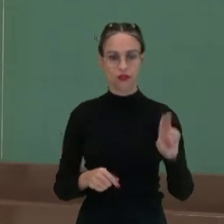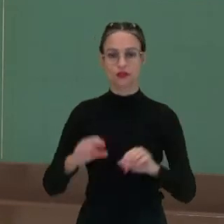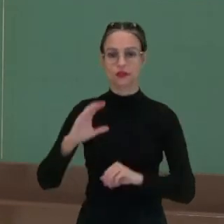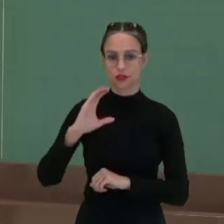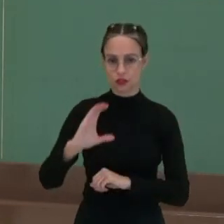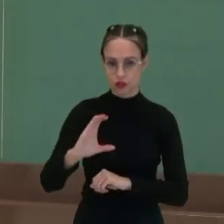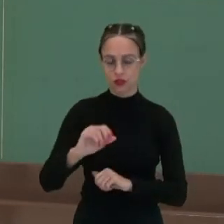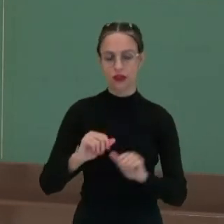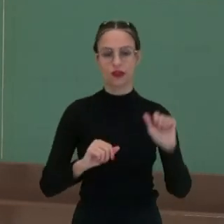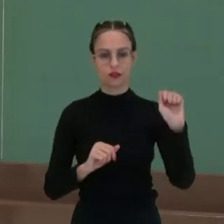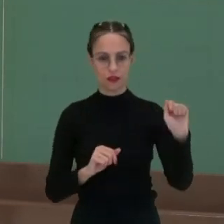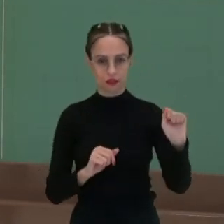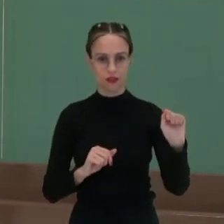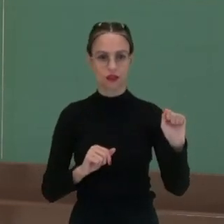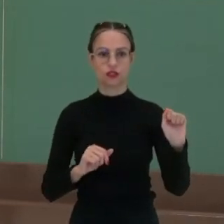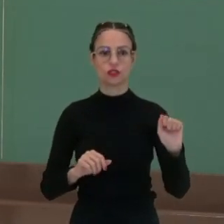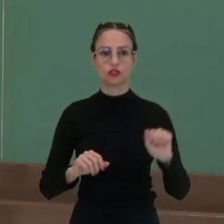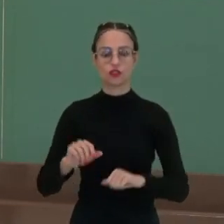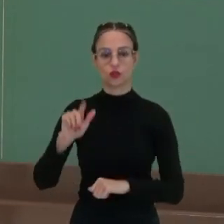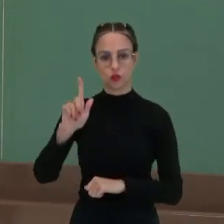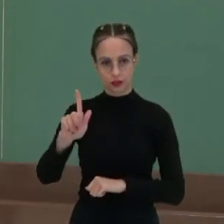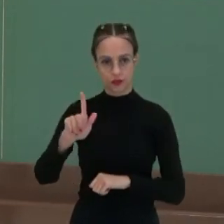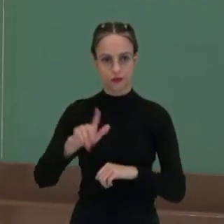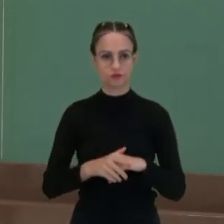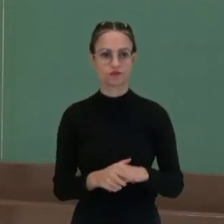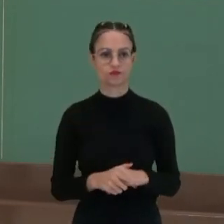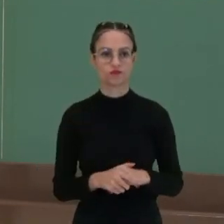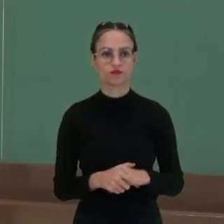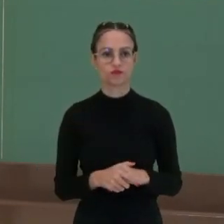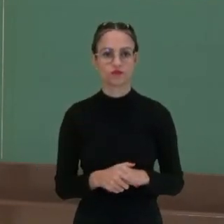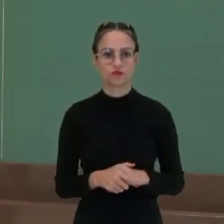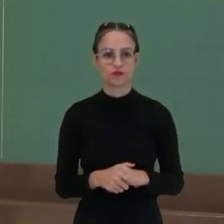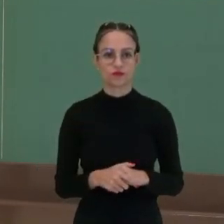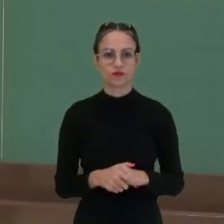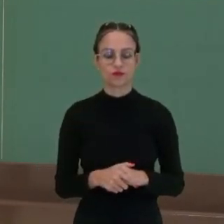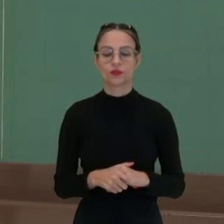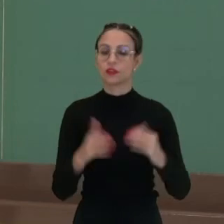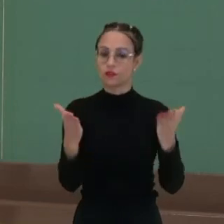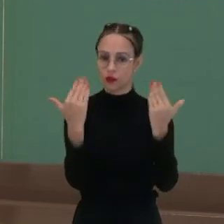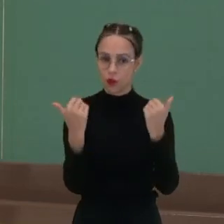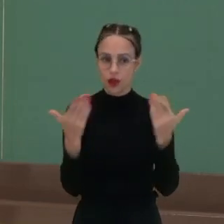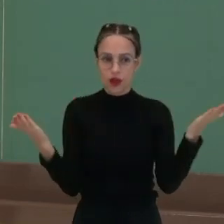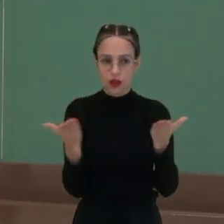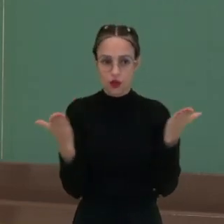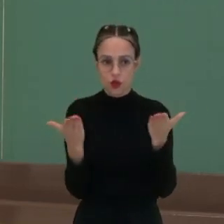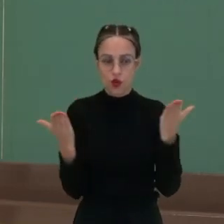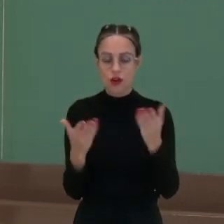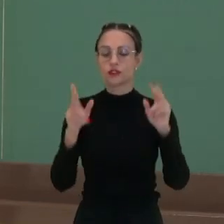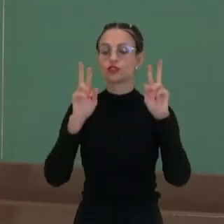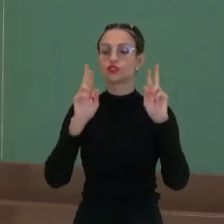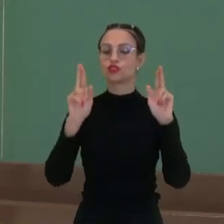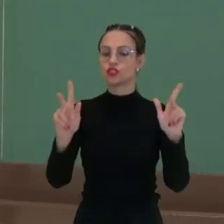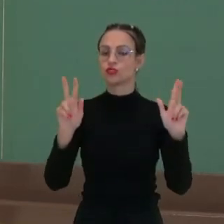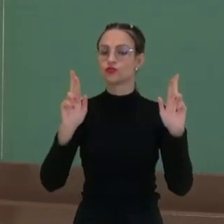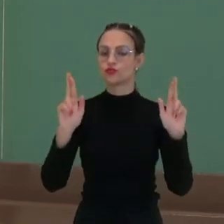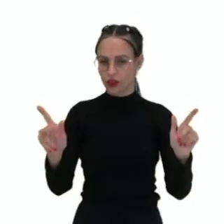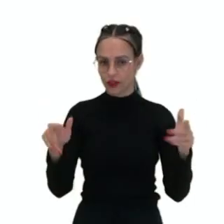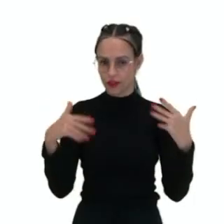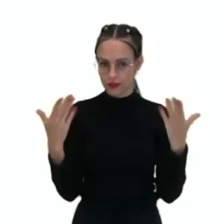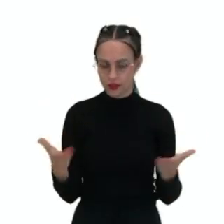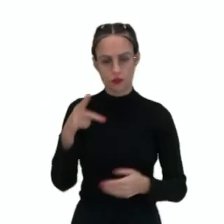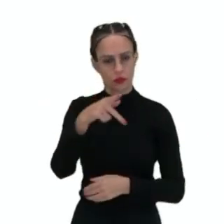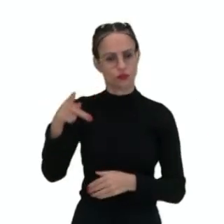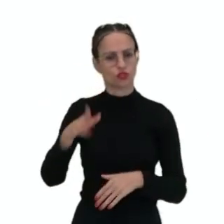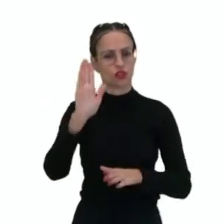citosina, adenina e a guanina. Vamos lá, pessoal, as diferenças que a